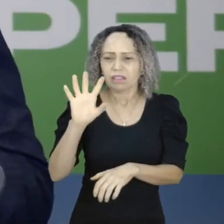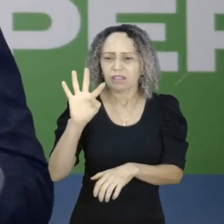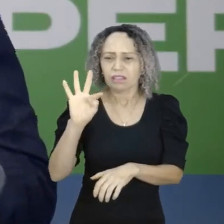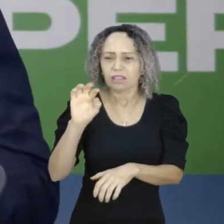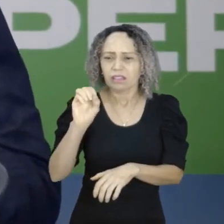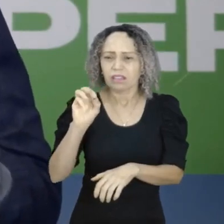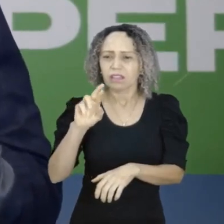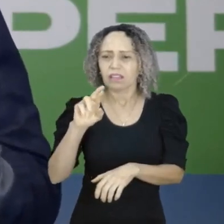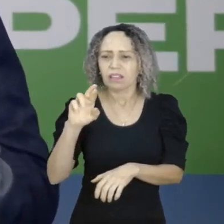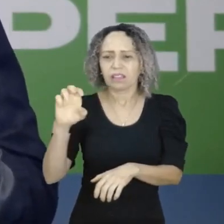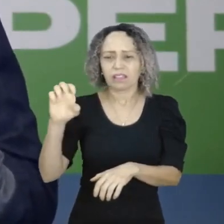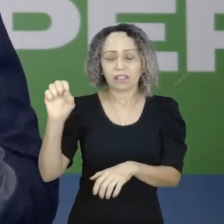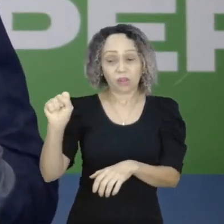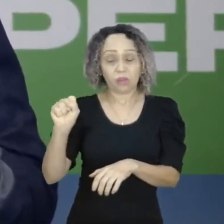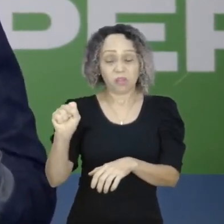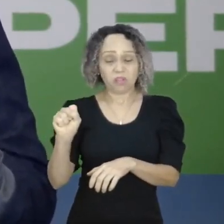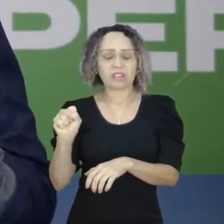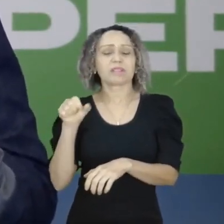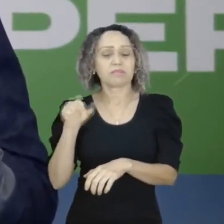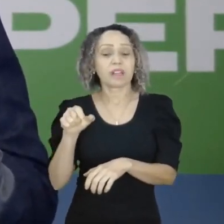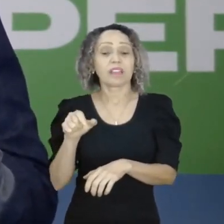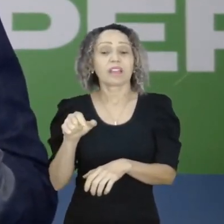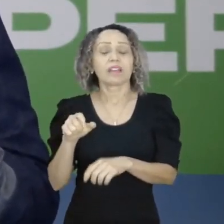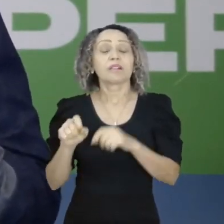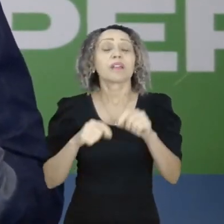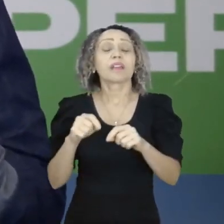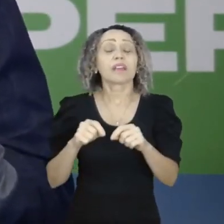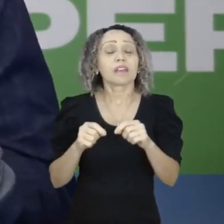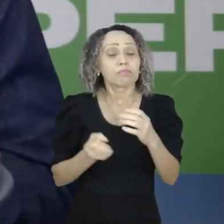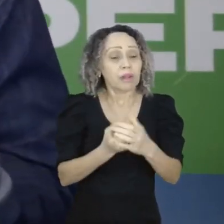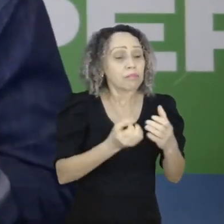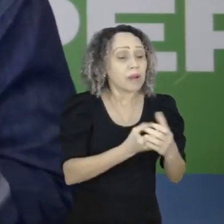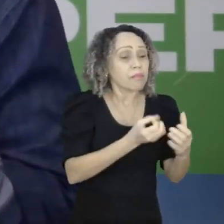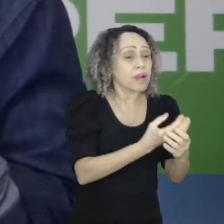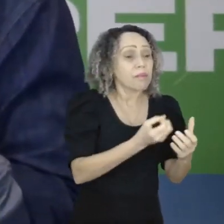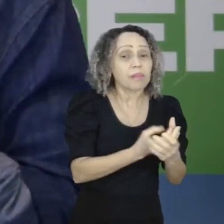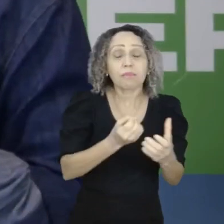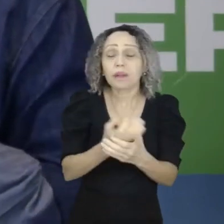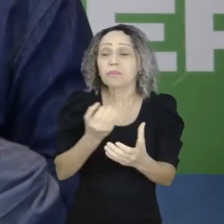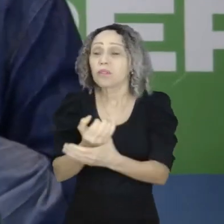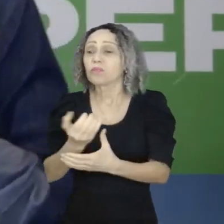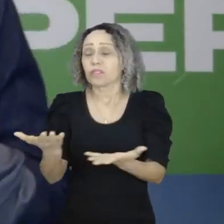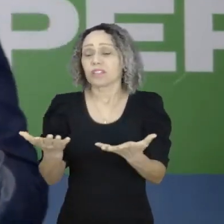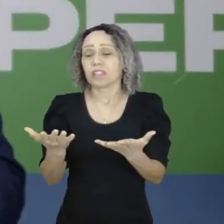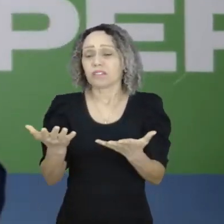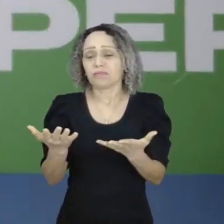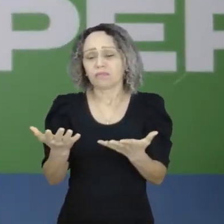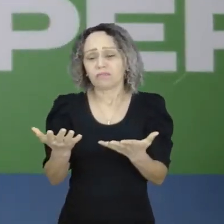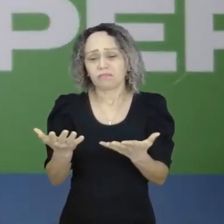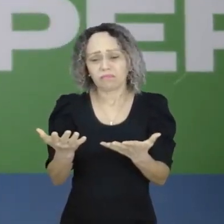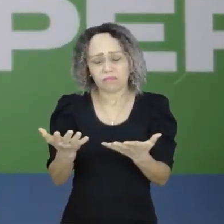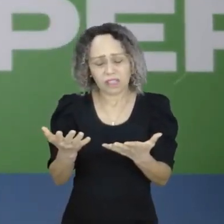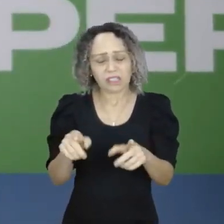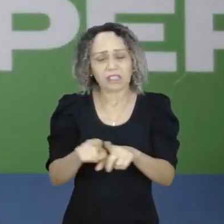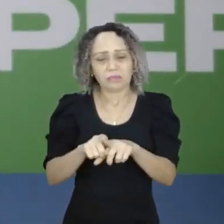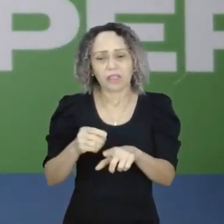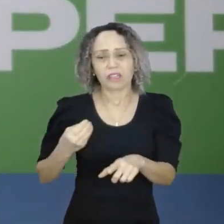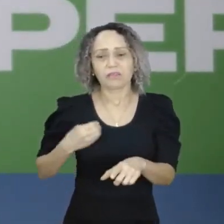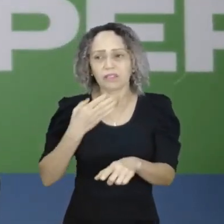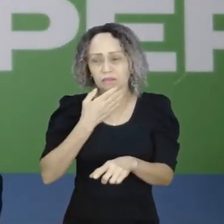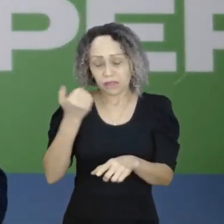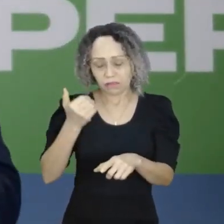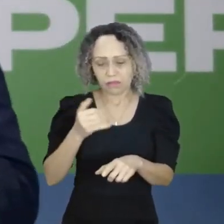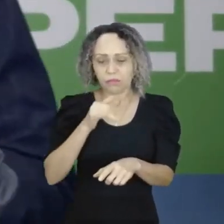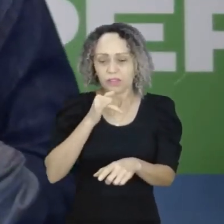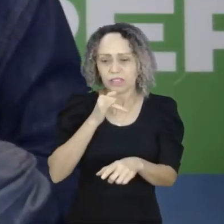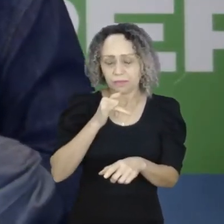brasileira e melhorar a capacidade produtiva das pessoas. O que, que a gente queria? Se o cidadão tivesse uma vaquinha que produzisse 6 litros